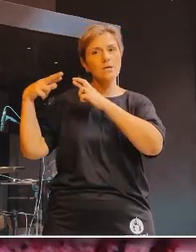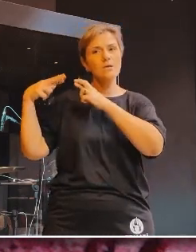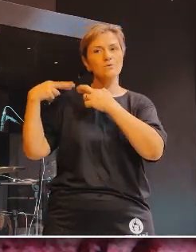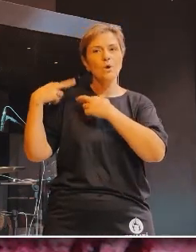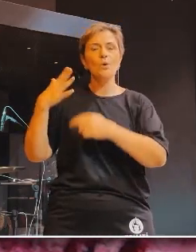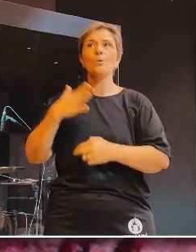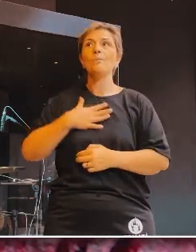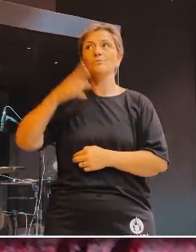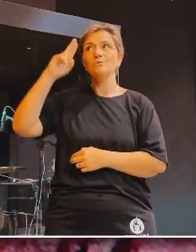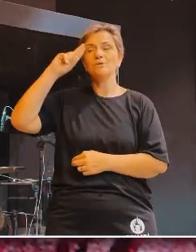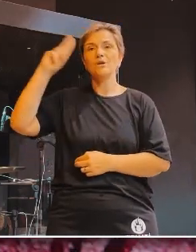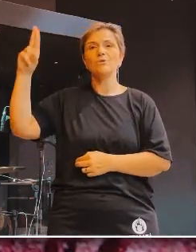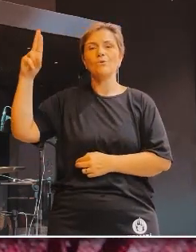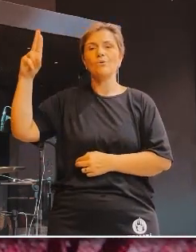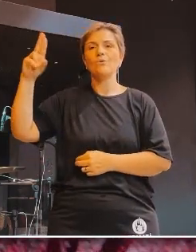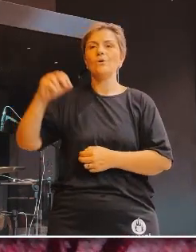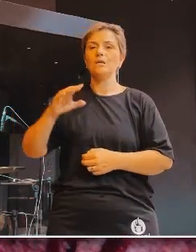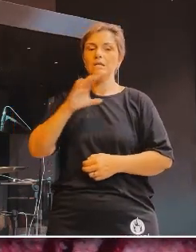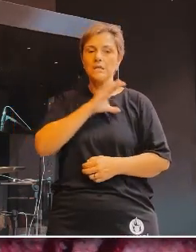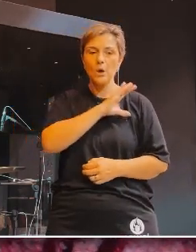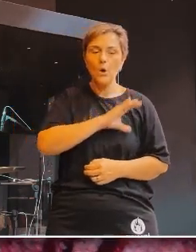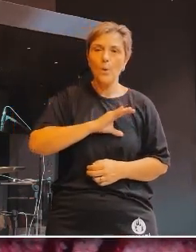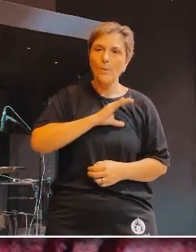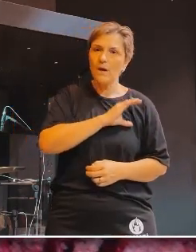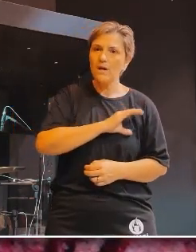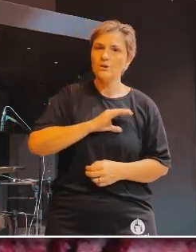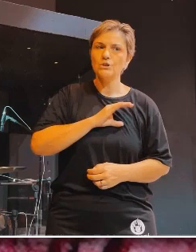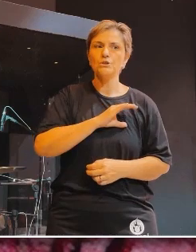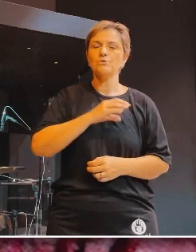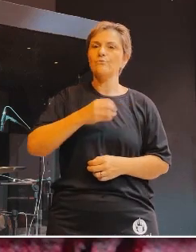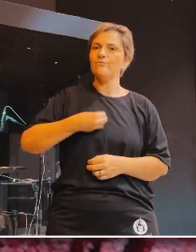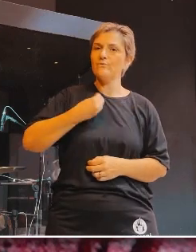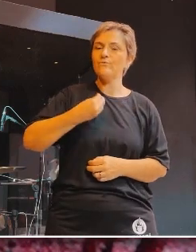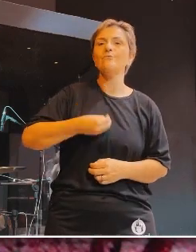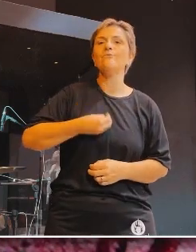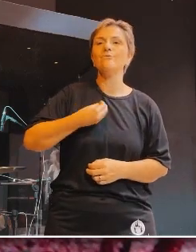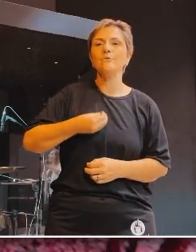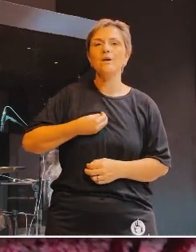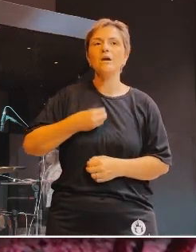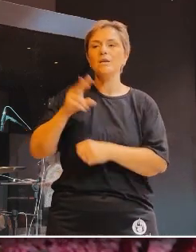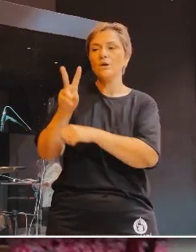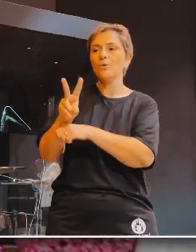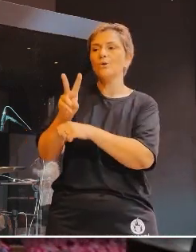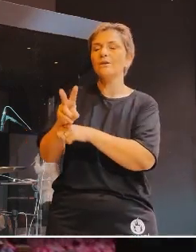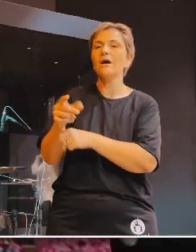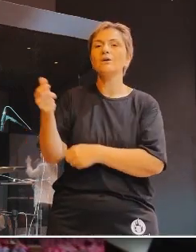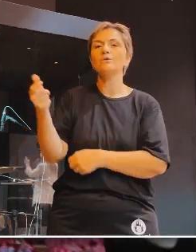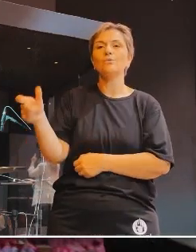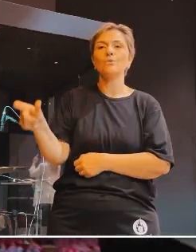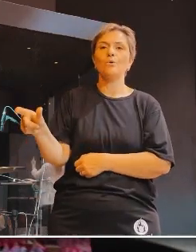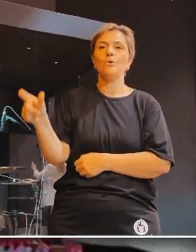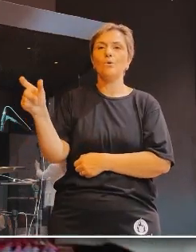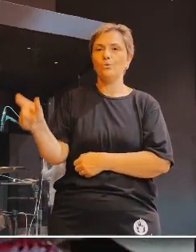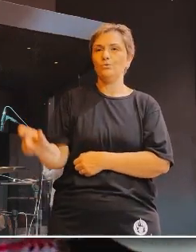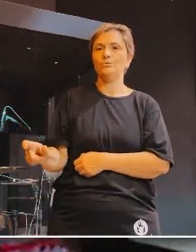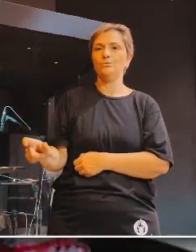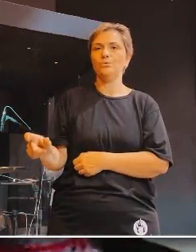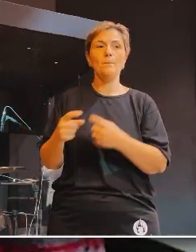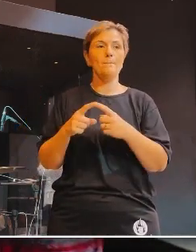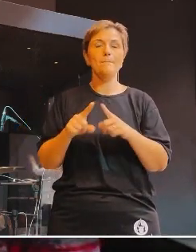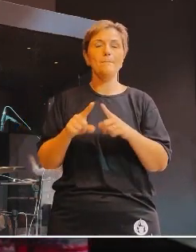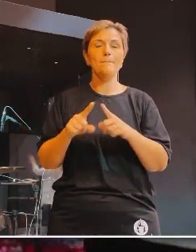meu Senhor, em ser compassivo, em viver compaixão, em cuidar do outro, mesmo que não